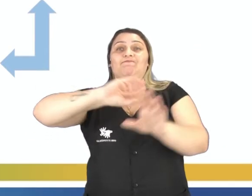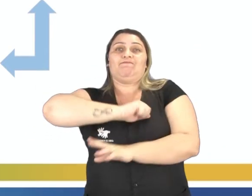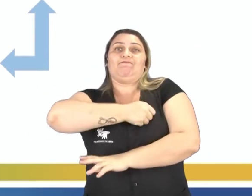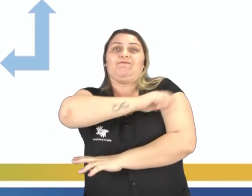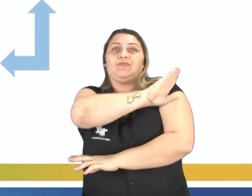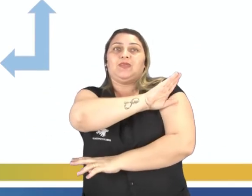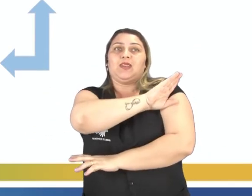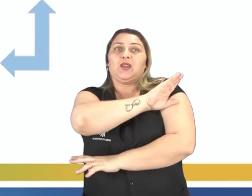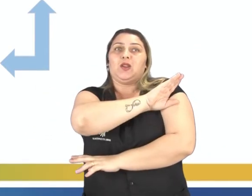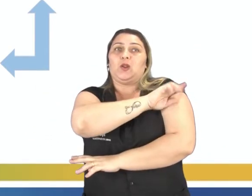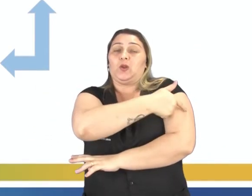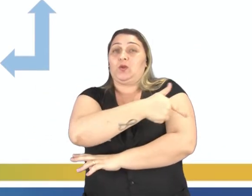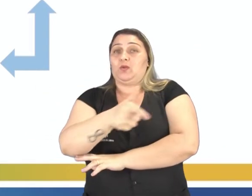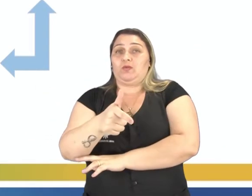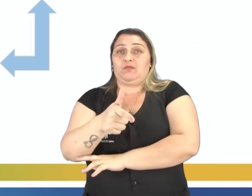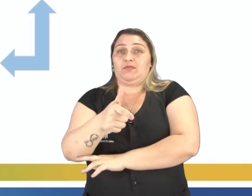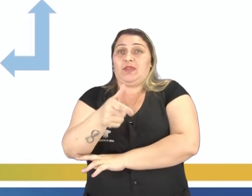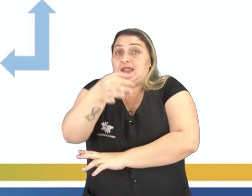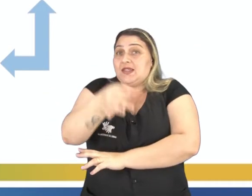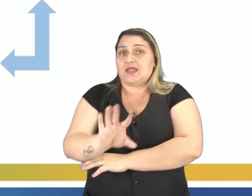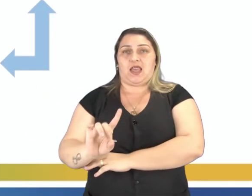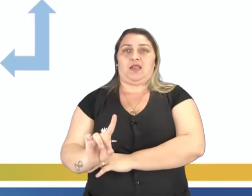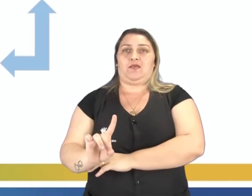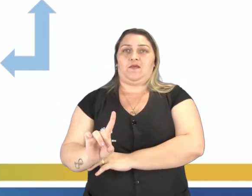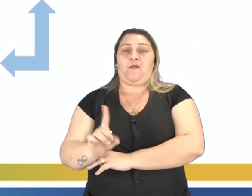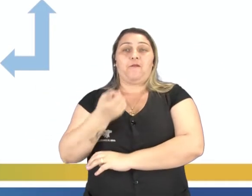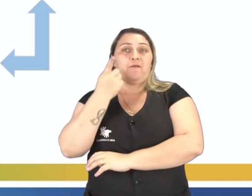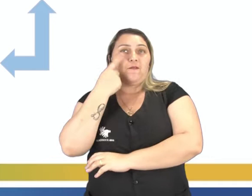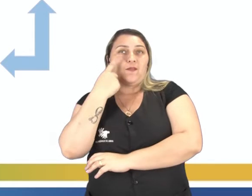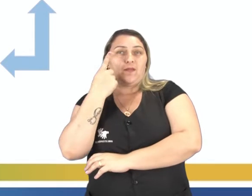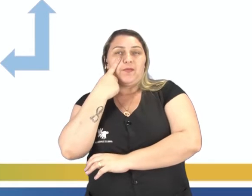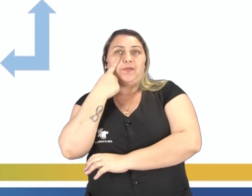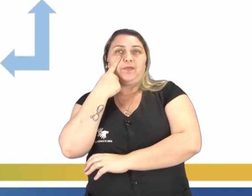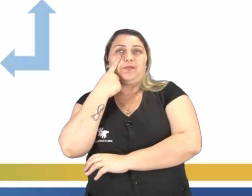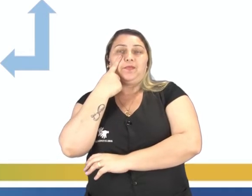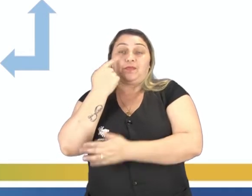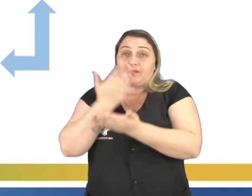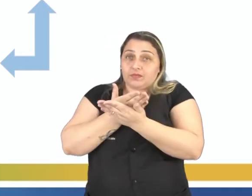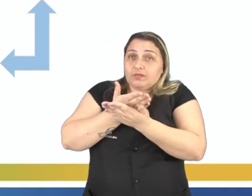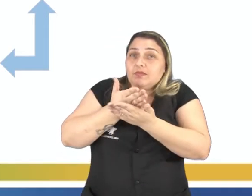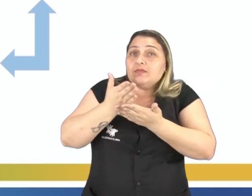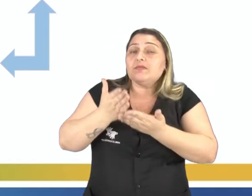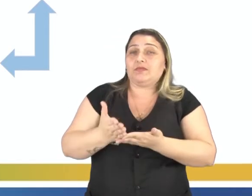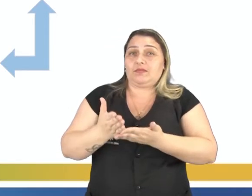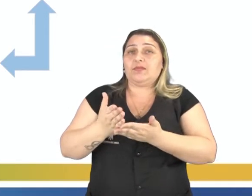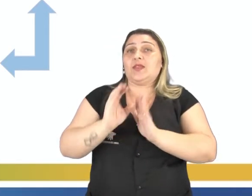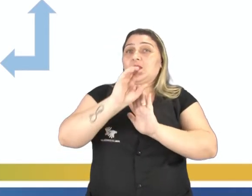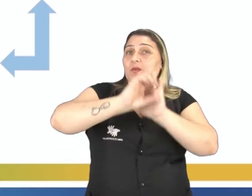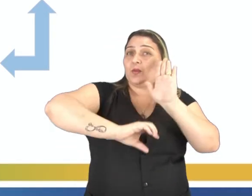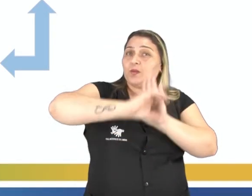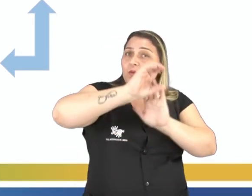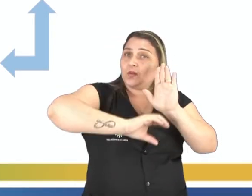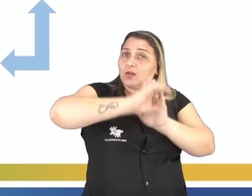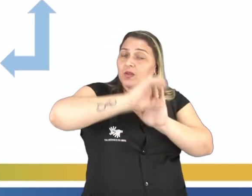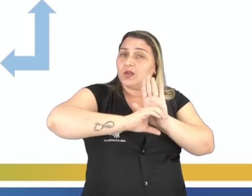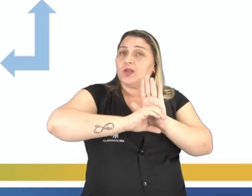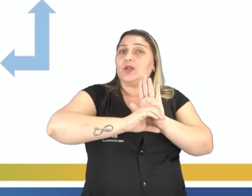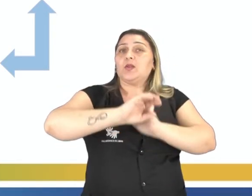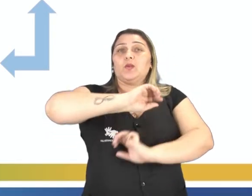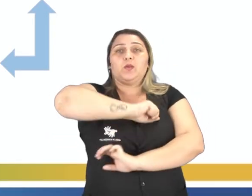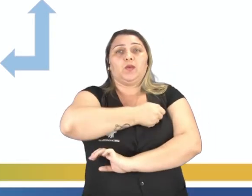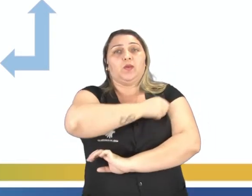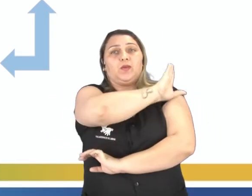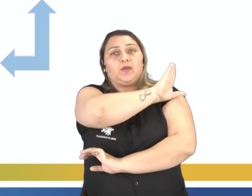confirma. Veja nessa primeira parte. Quando ela vai iniciar o conteúdo sobre o racismo, ela faz